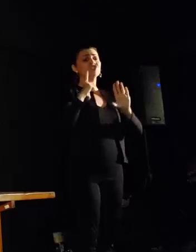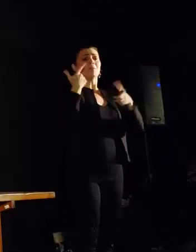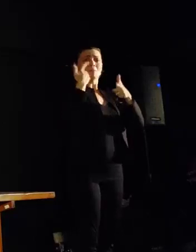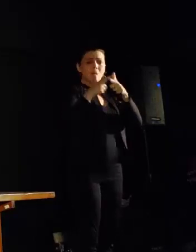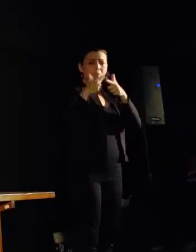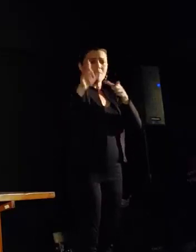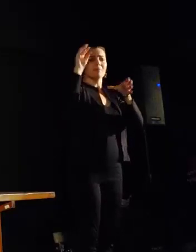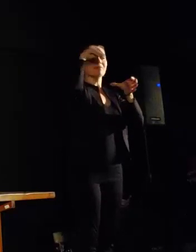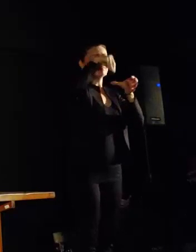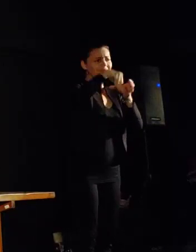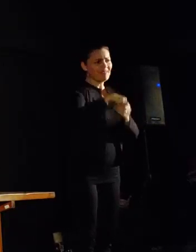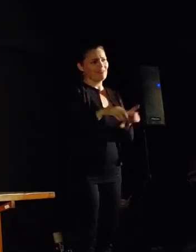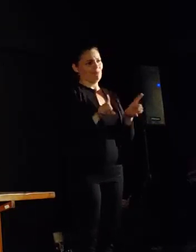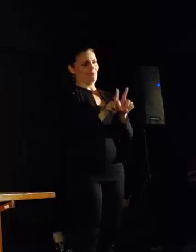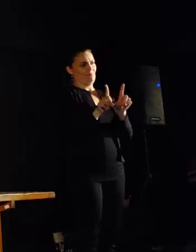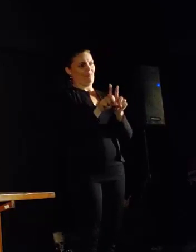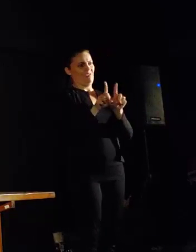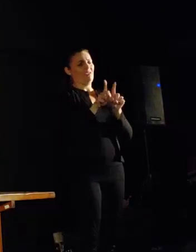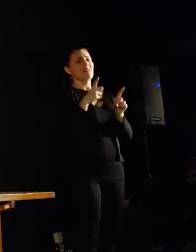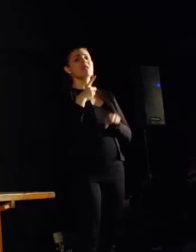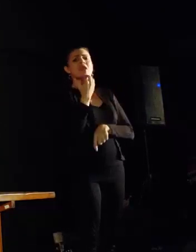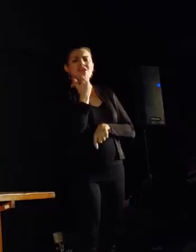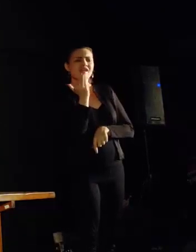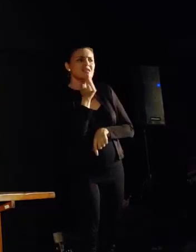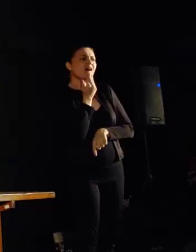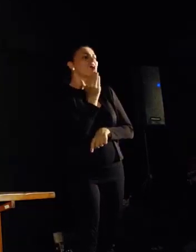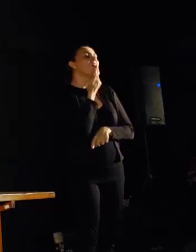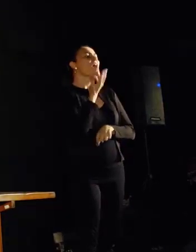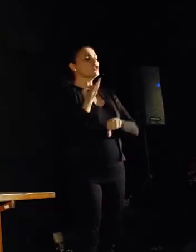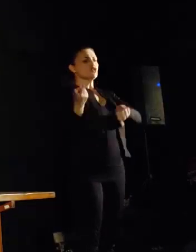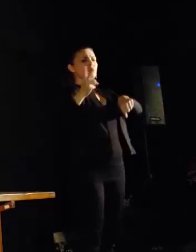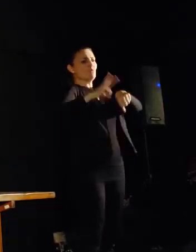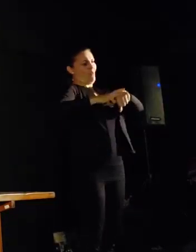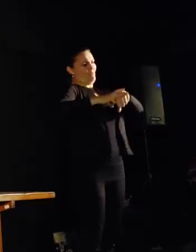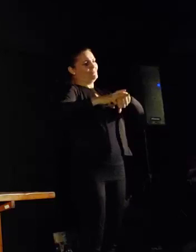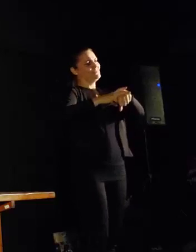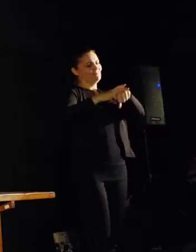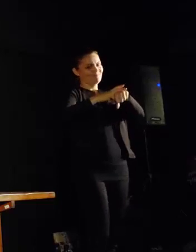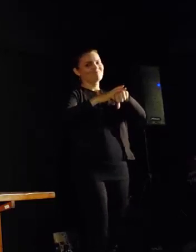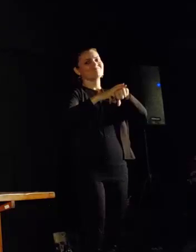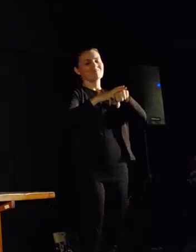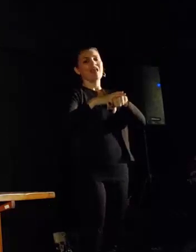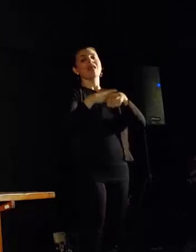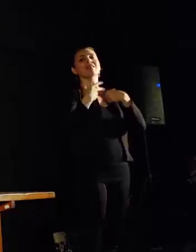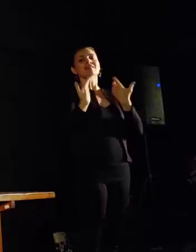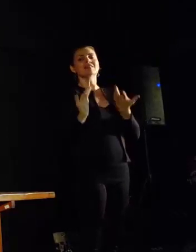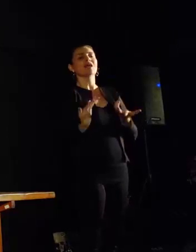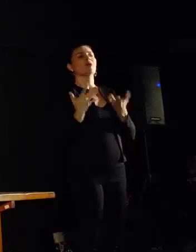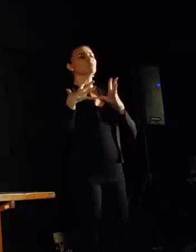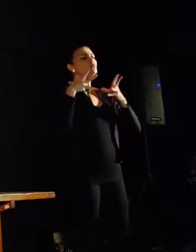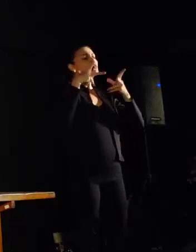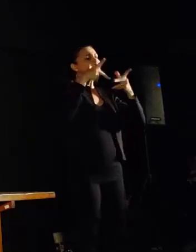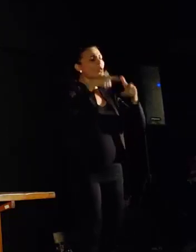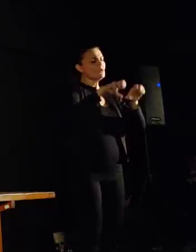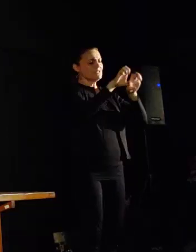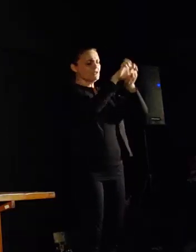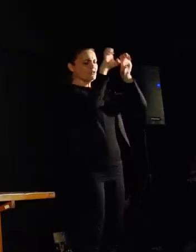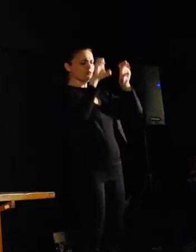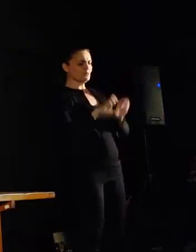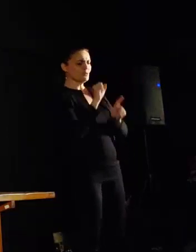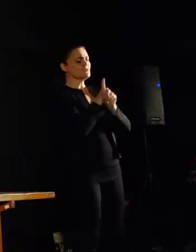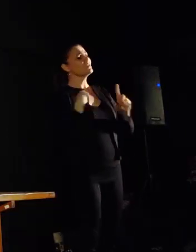um núcleo de deformação. Certo? Ela tem essa ambiguidade, ela tem essa ambivalência que todas as estruturas sociais